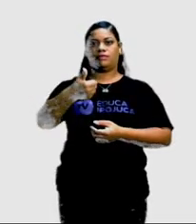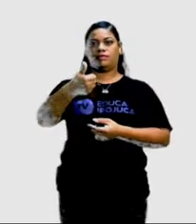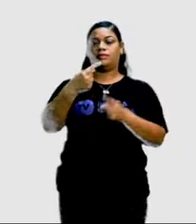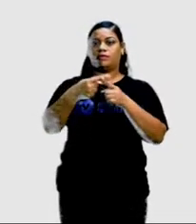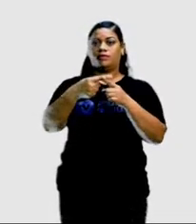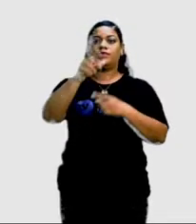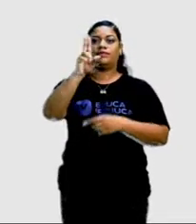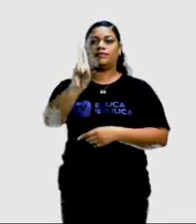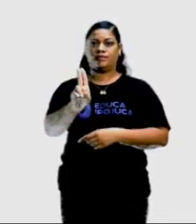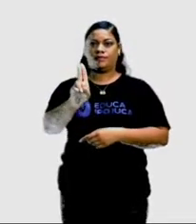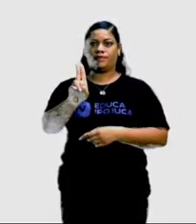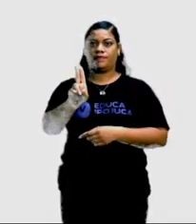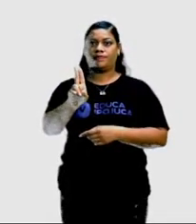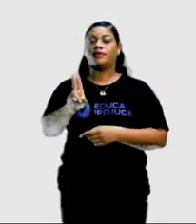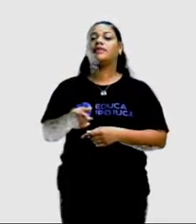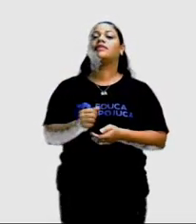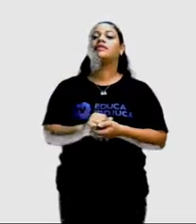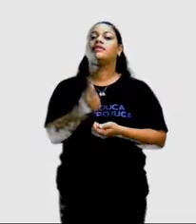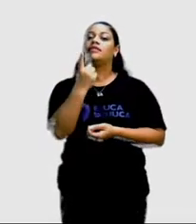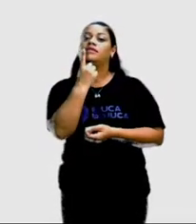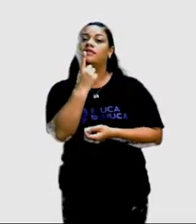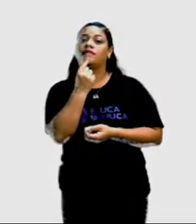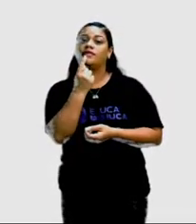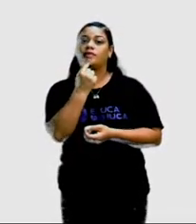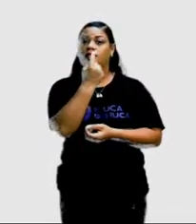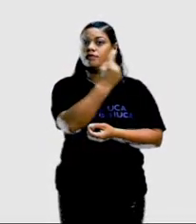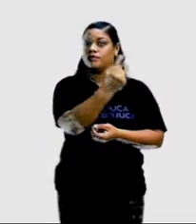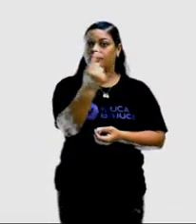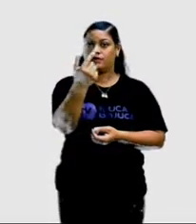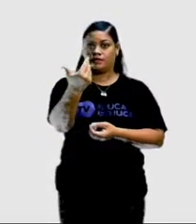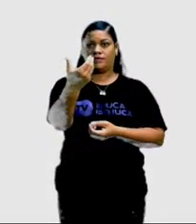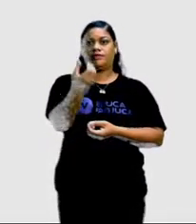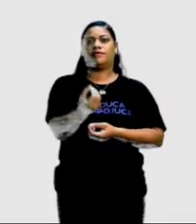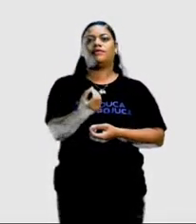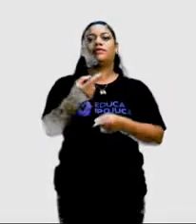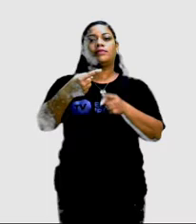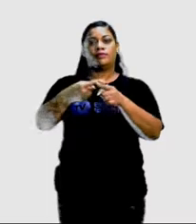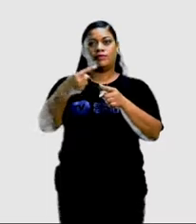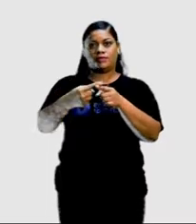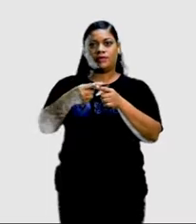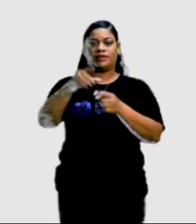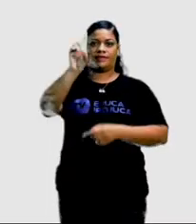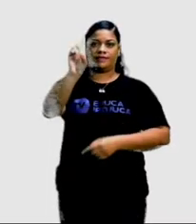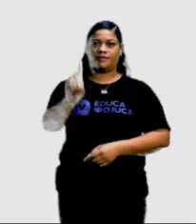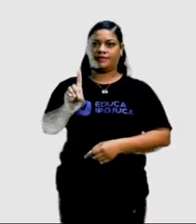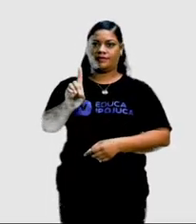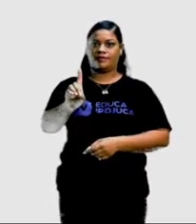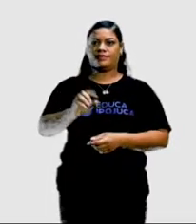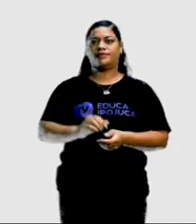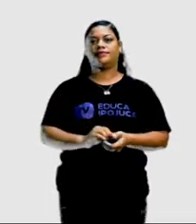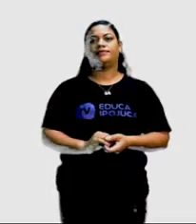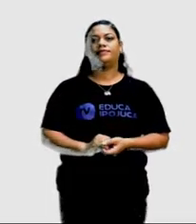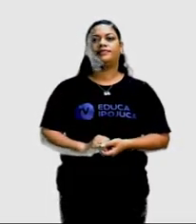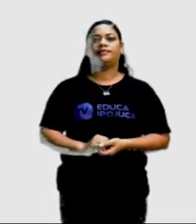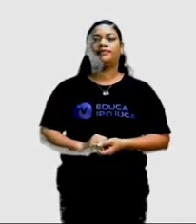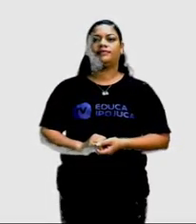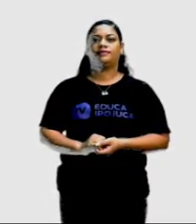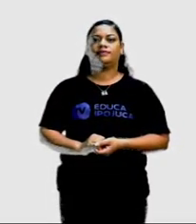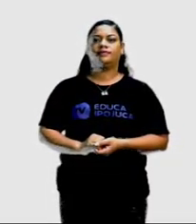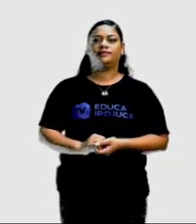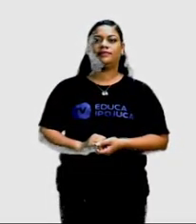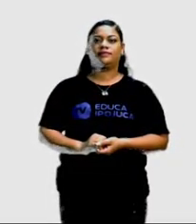as unidades. E as argolas vermelhas valem 10, porque são as dezenas.